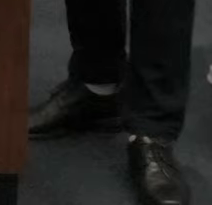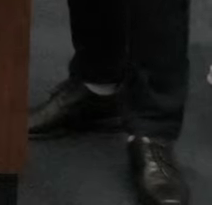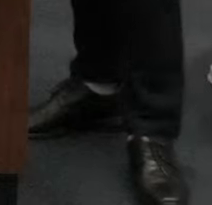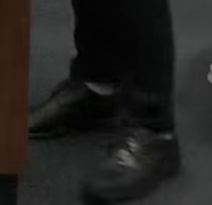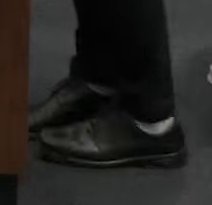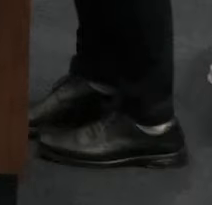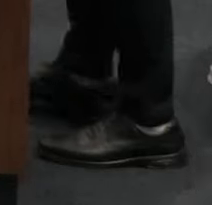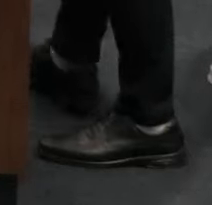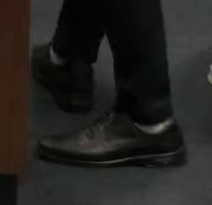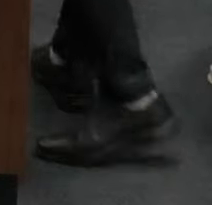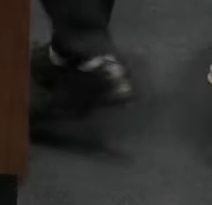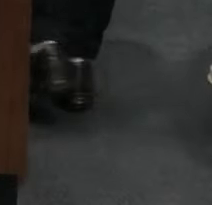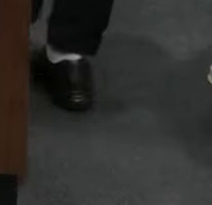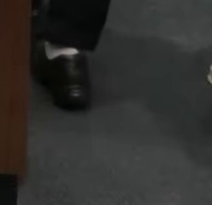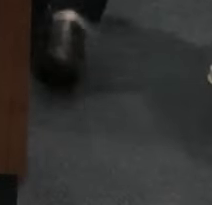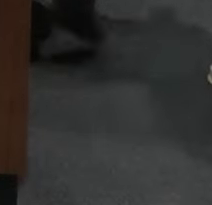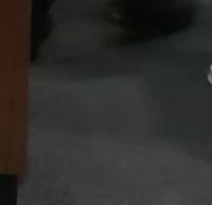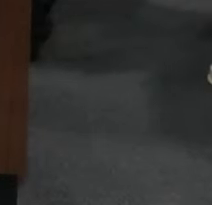verba pública